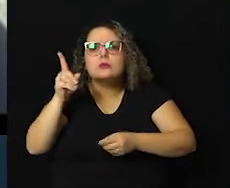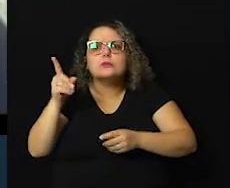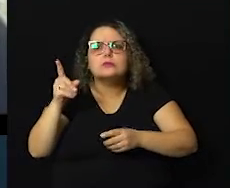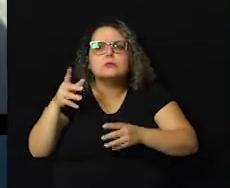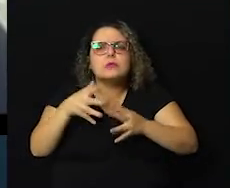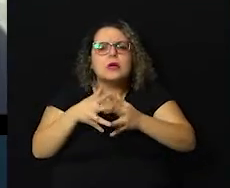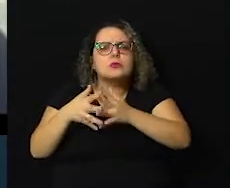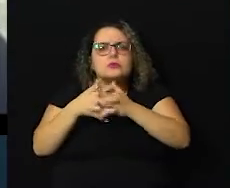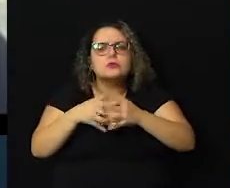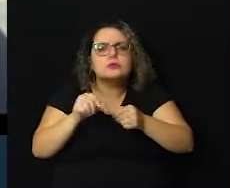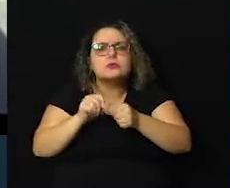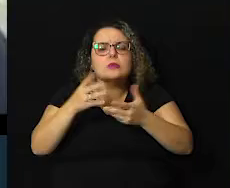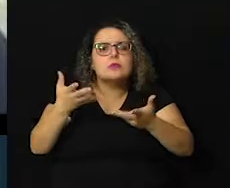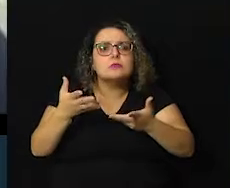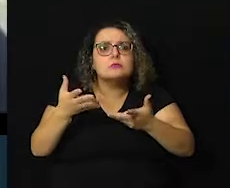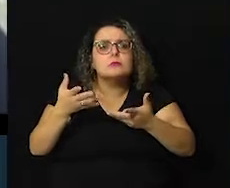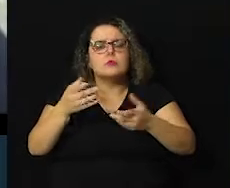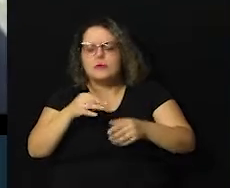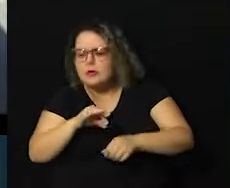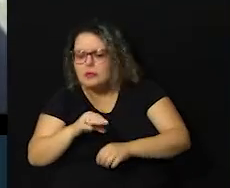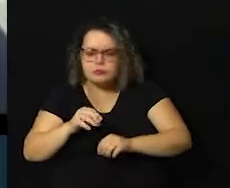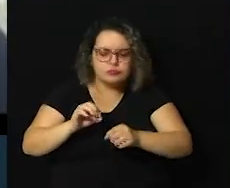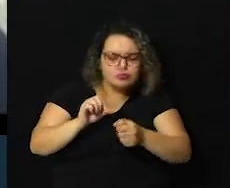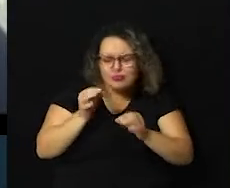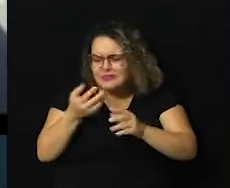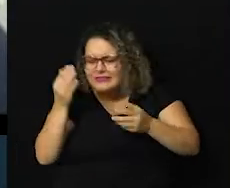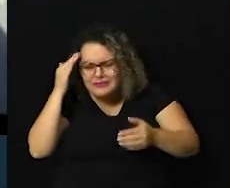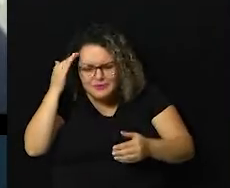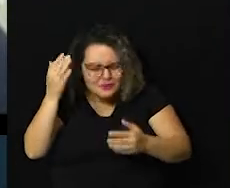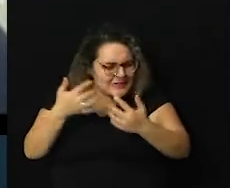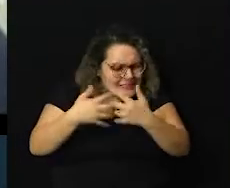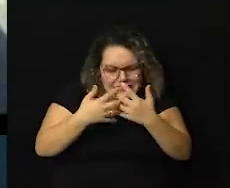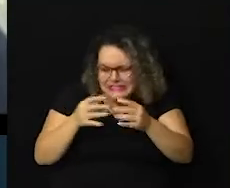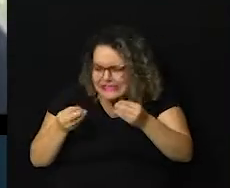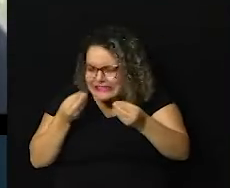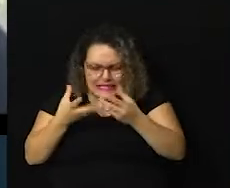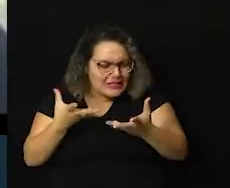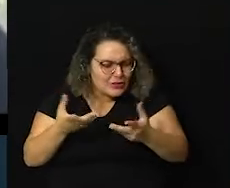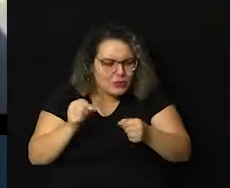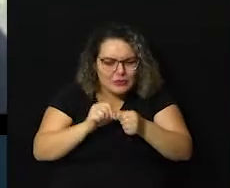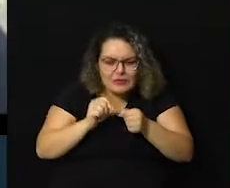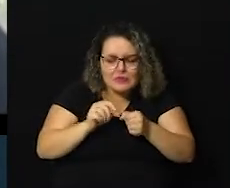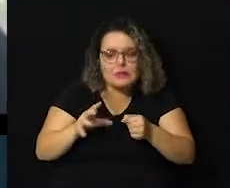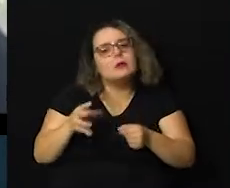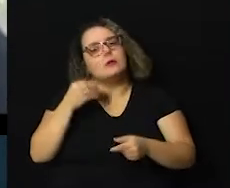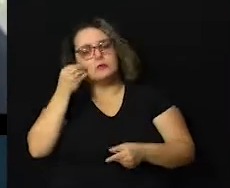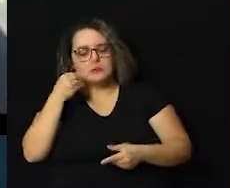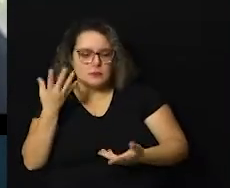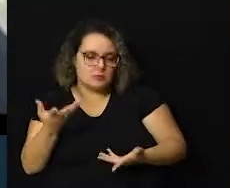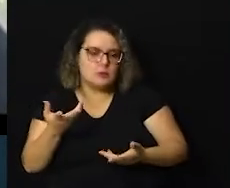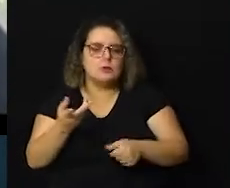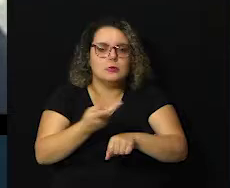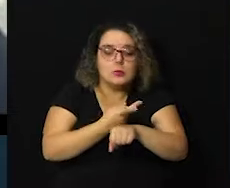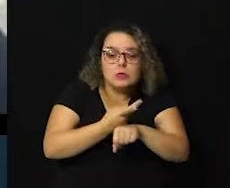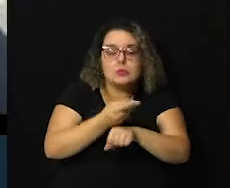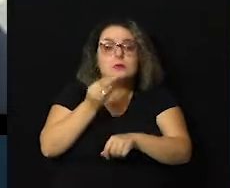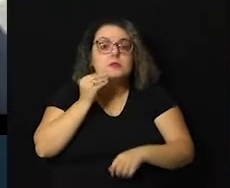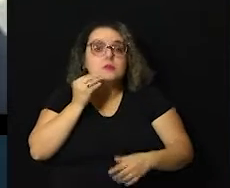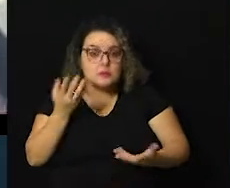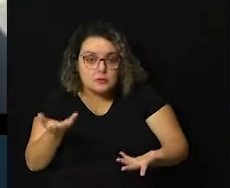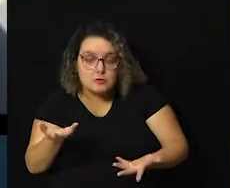isso né então foi fazer uma engenharia reversa entendendo como é que era e tal e pegando também experiência os realmente